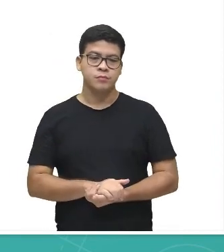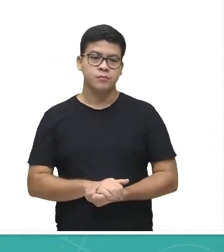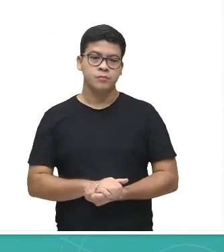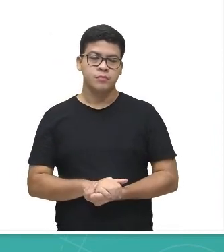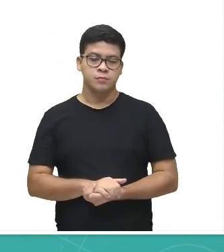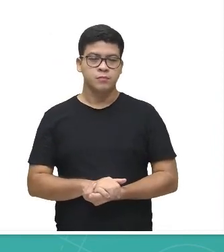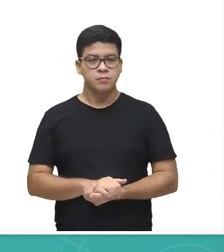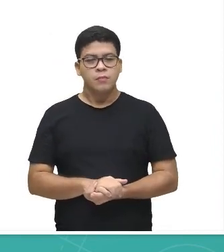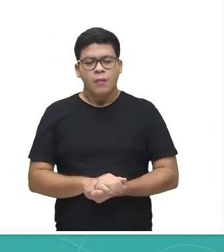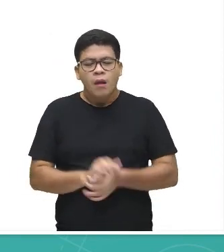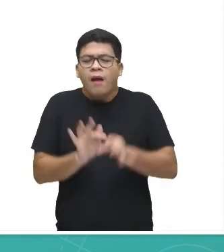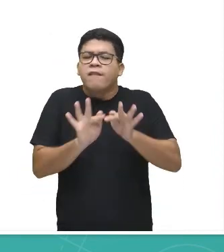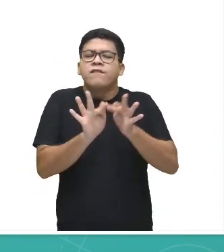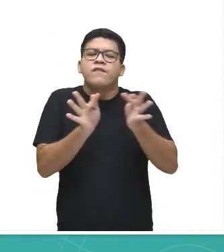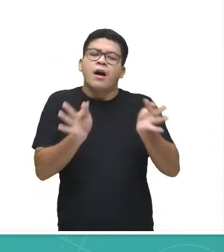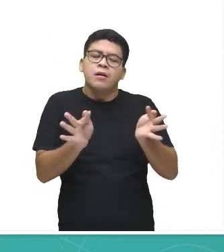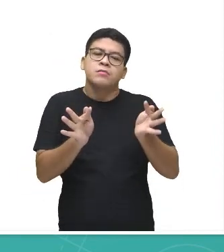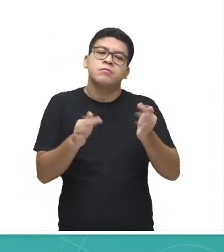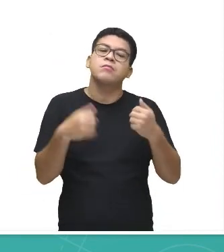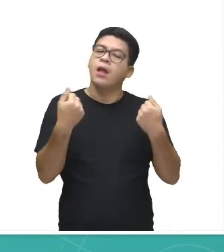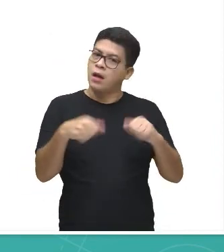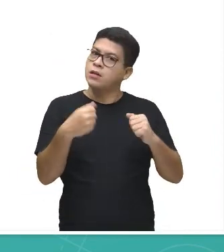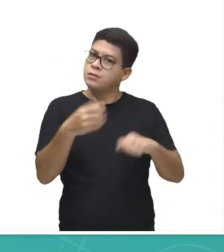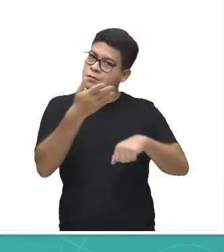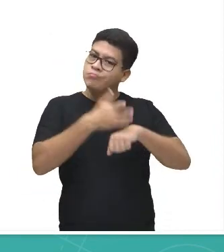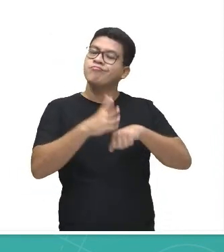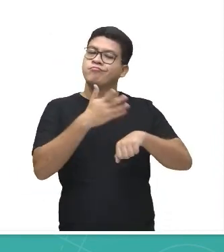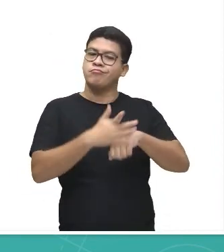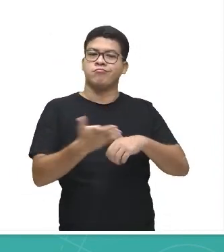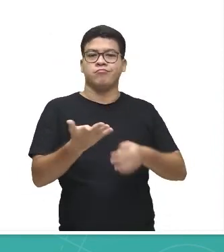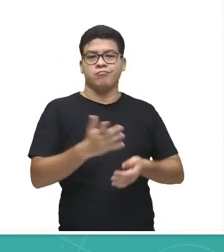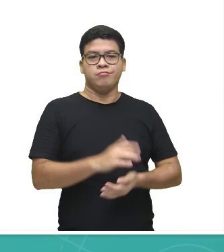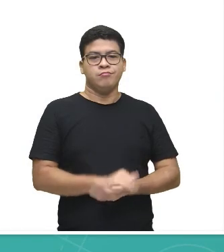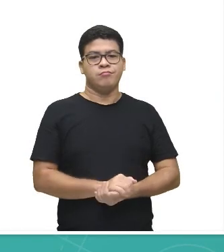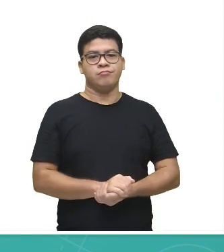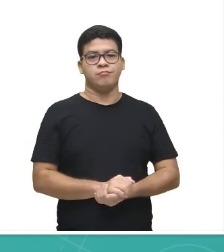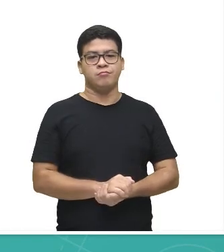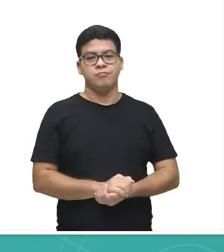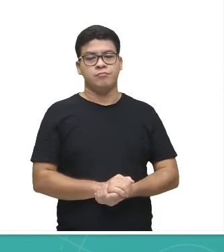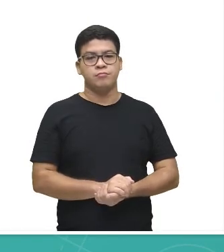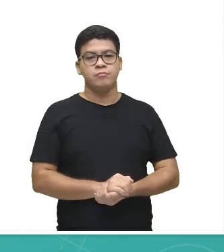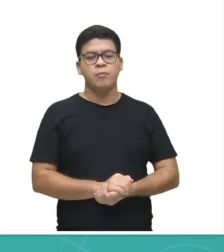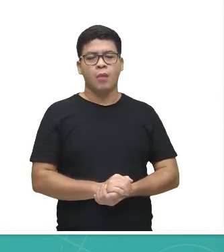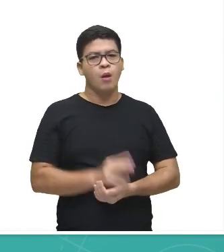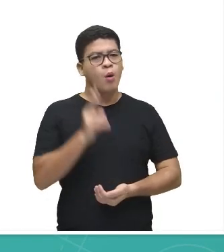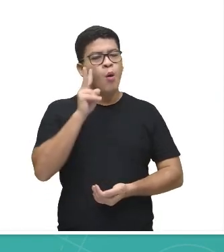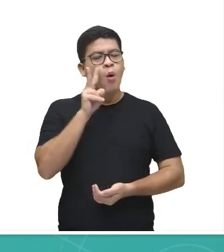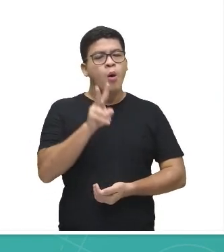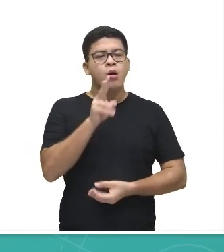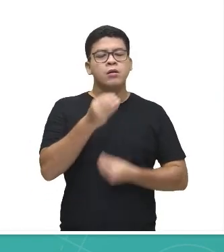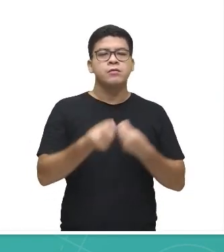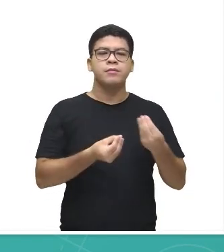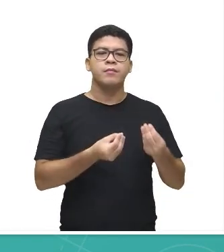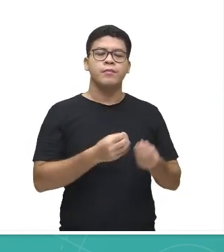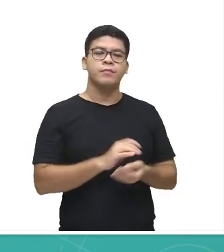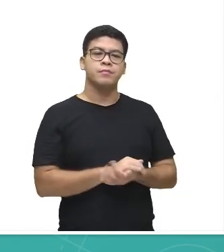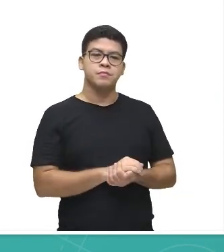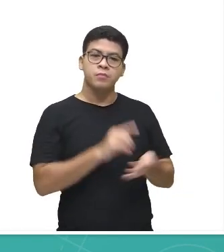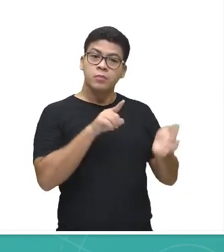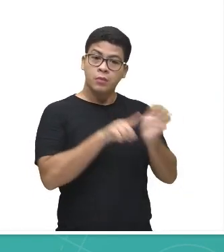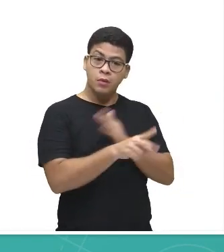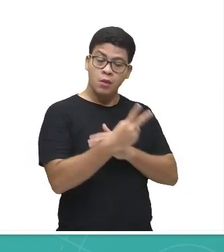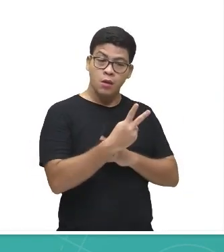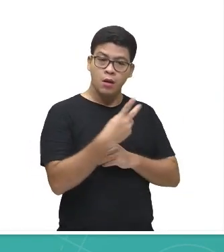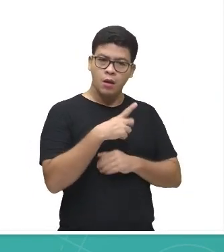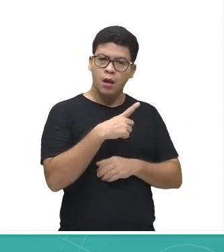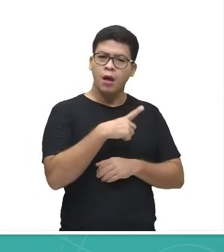Viram só como é tranquilo? Vamos ver a próxima questão? A próxima questão... Ele diz que Joãozinho